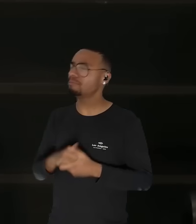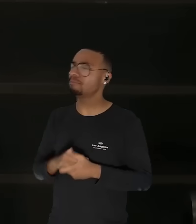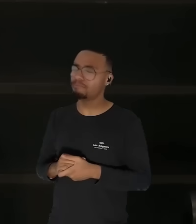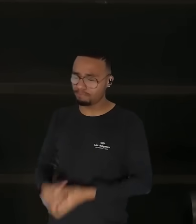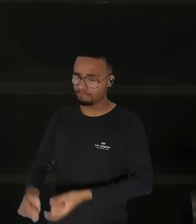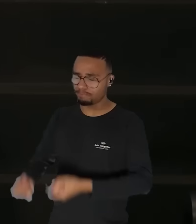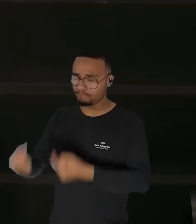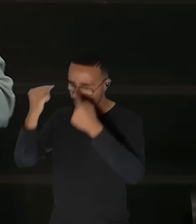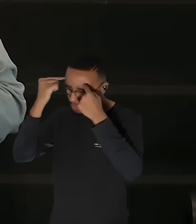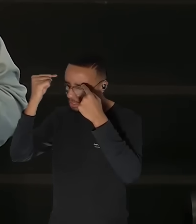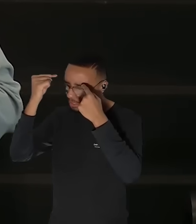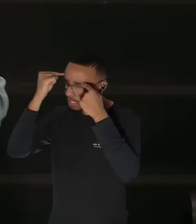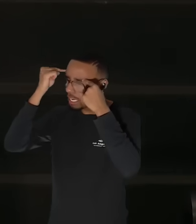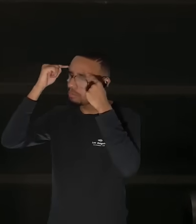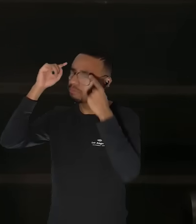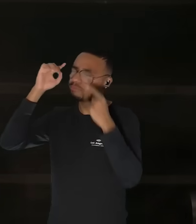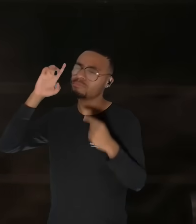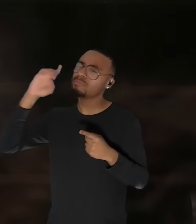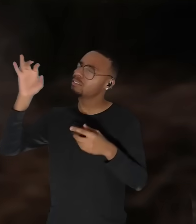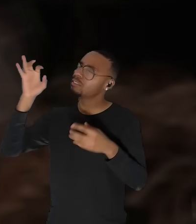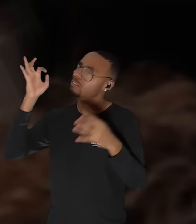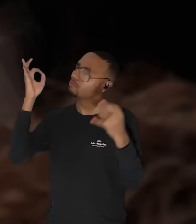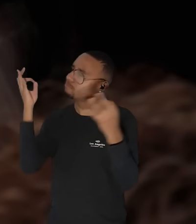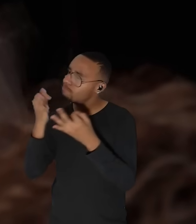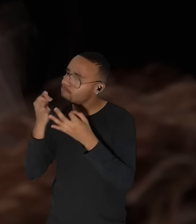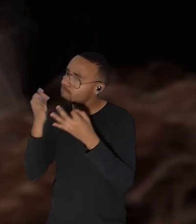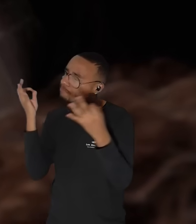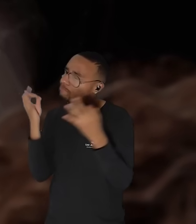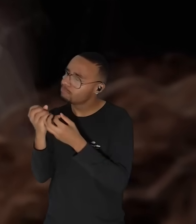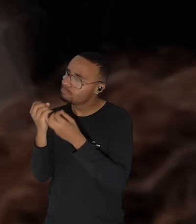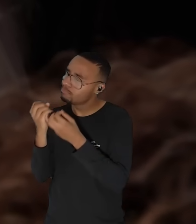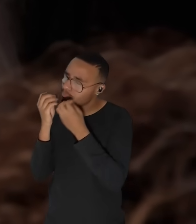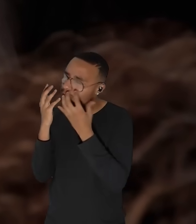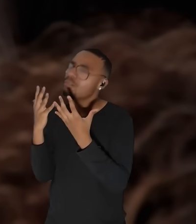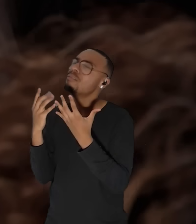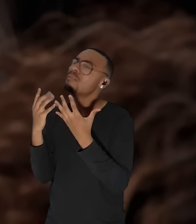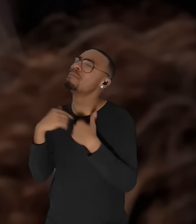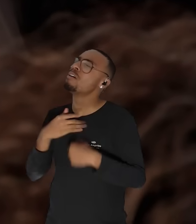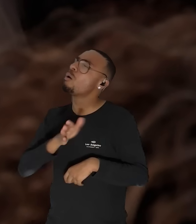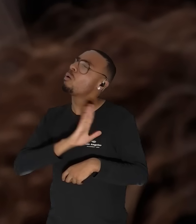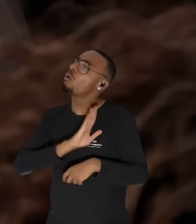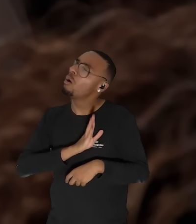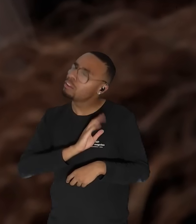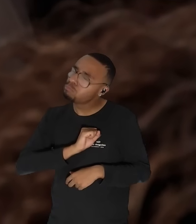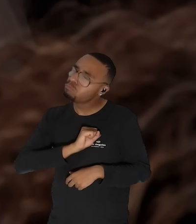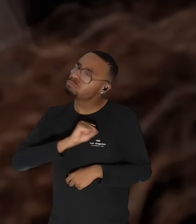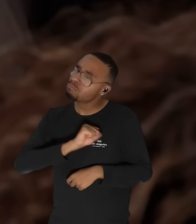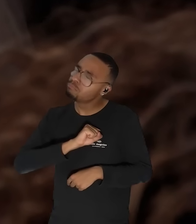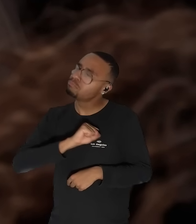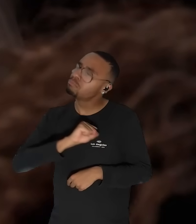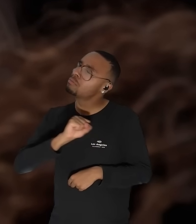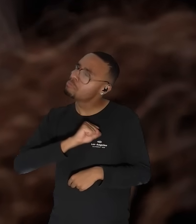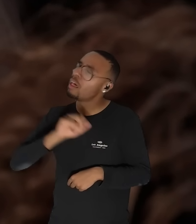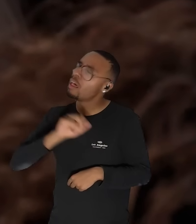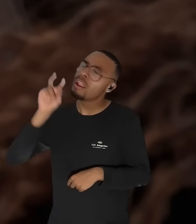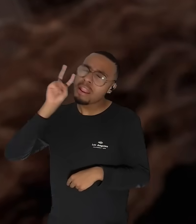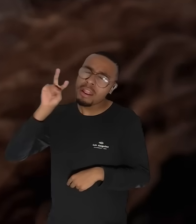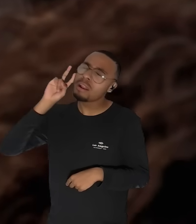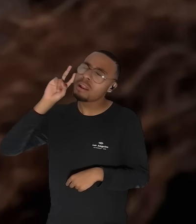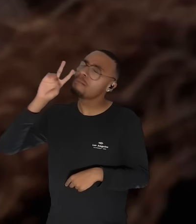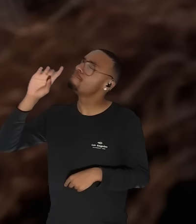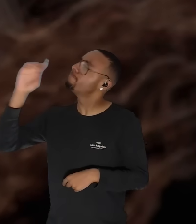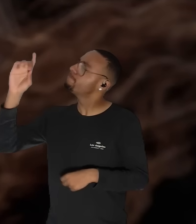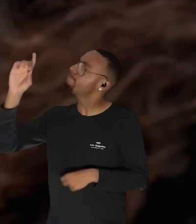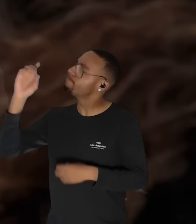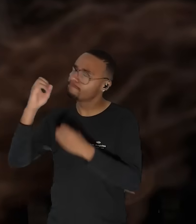cabeça lembra, Deus é bom, meu coração que palpita lembra, lembra que Deus é bom.